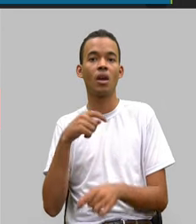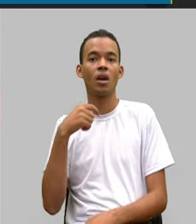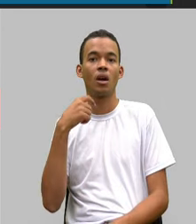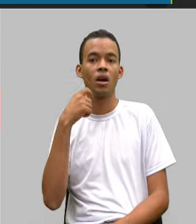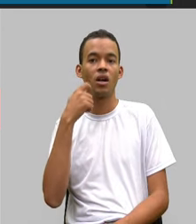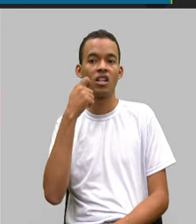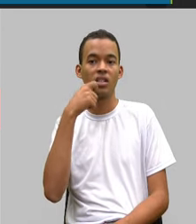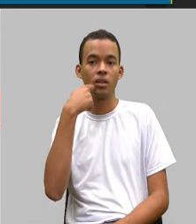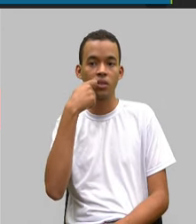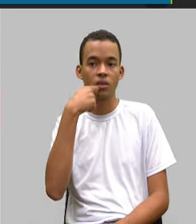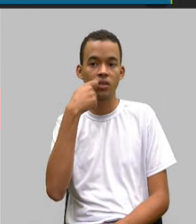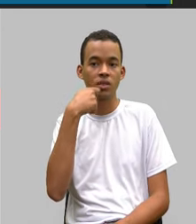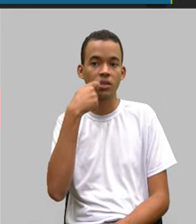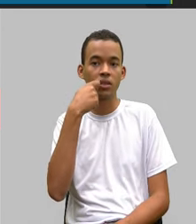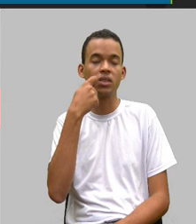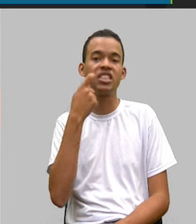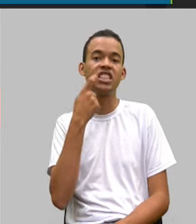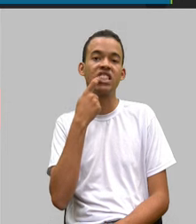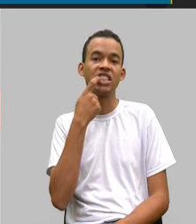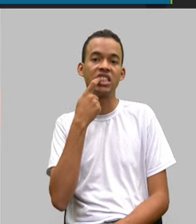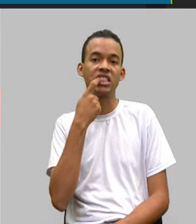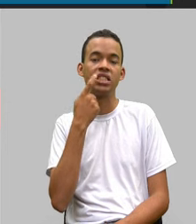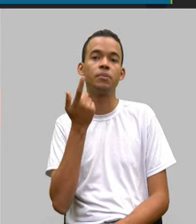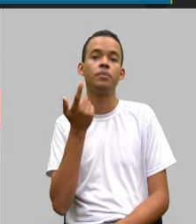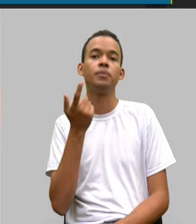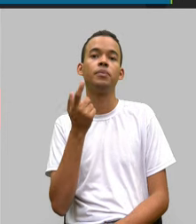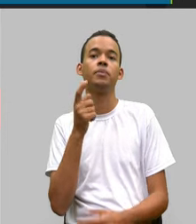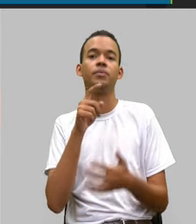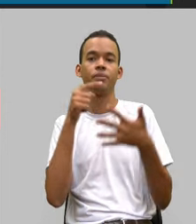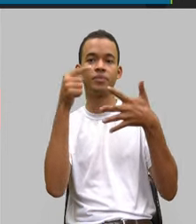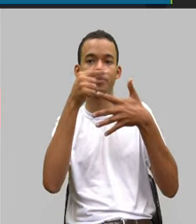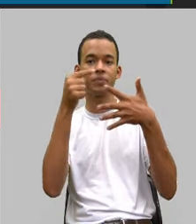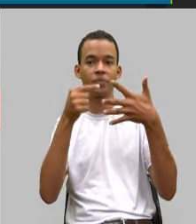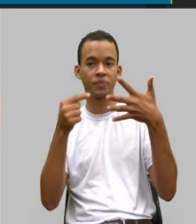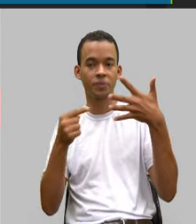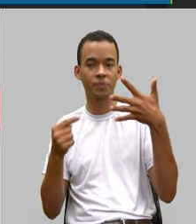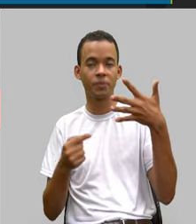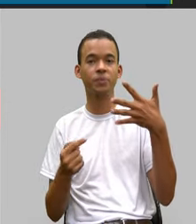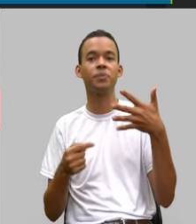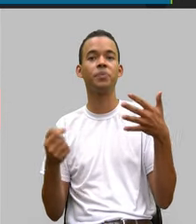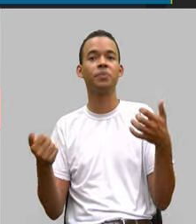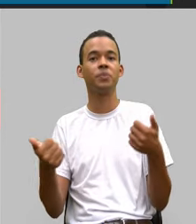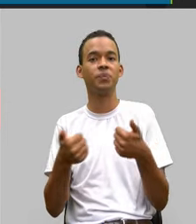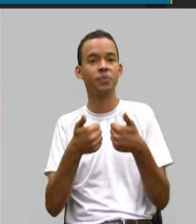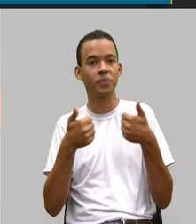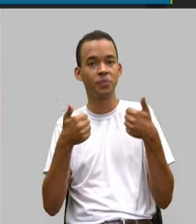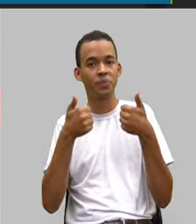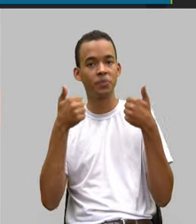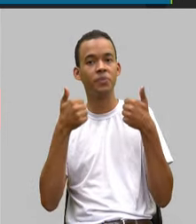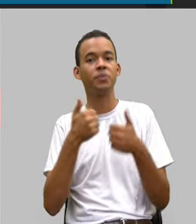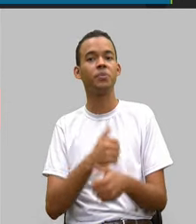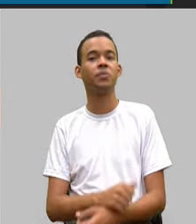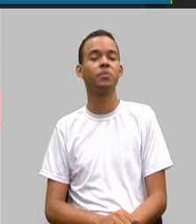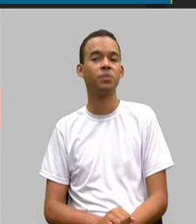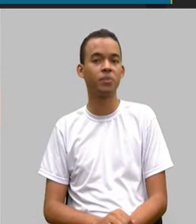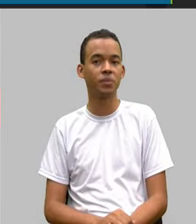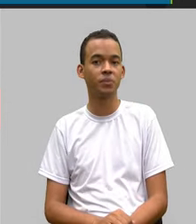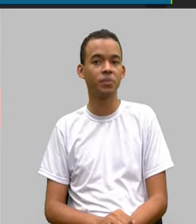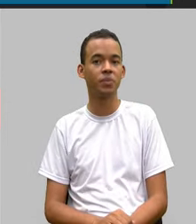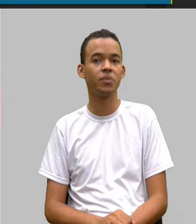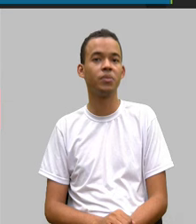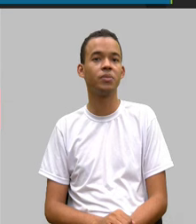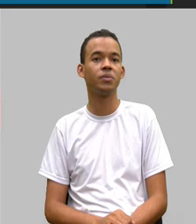fcial a insônia o bruxismo e a disfunção temporomandibular e também a a ost